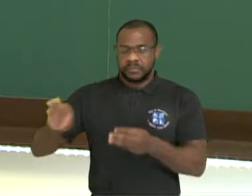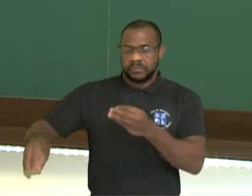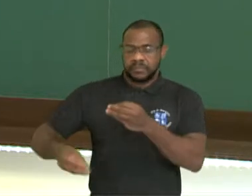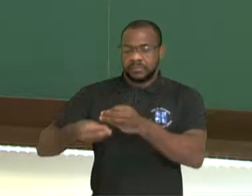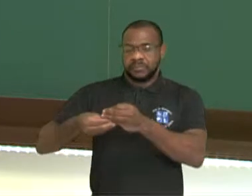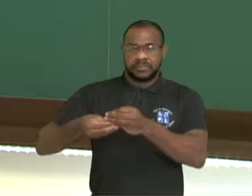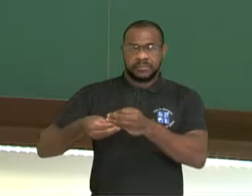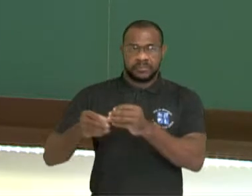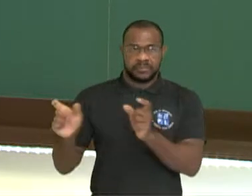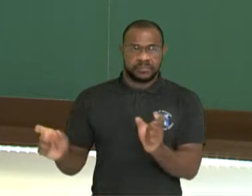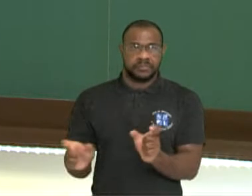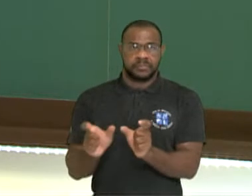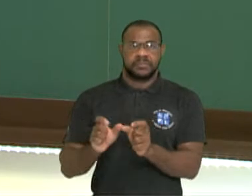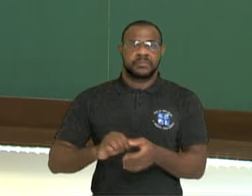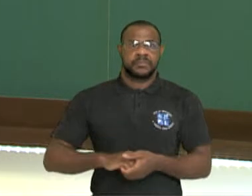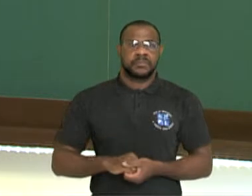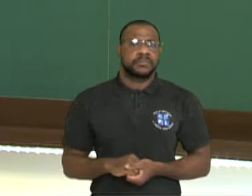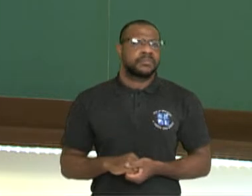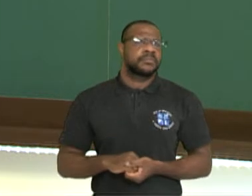complementação, certo?